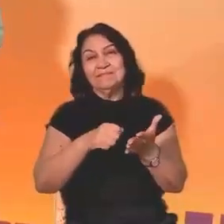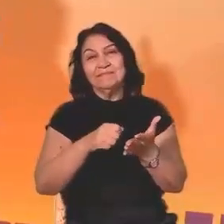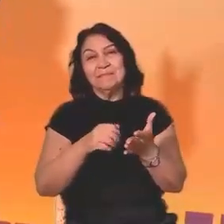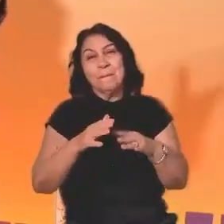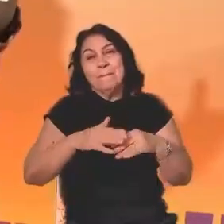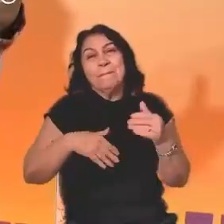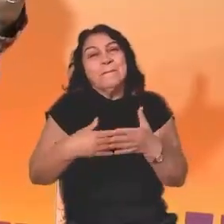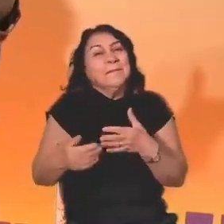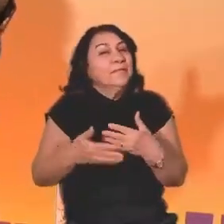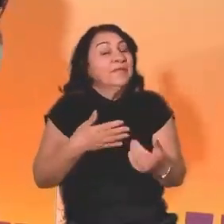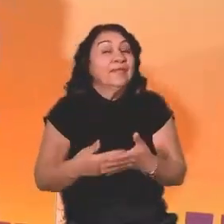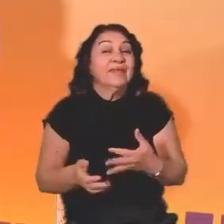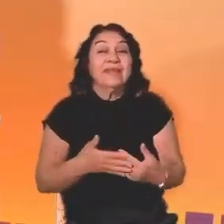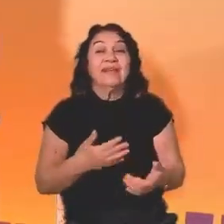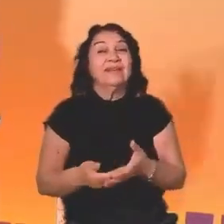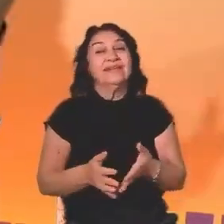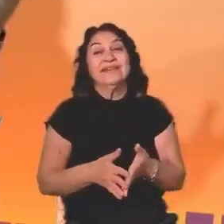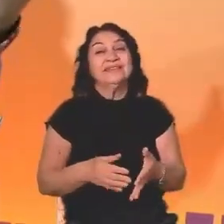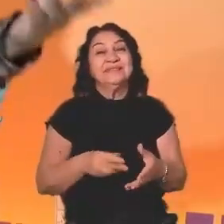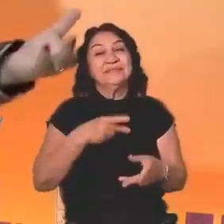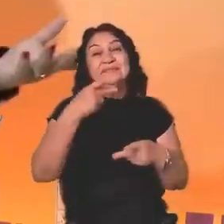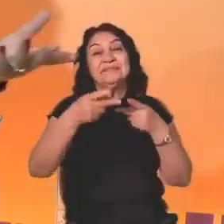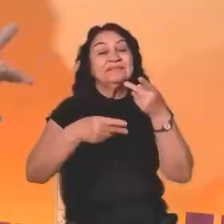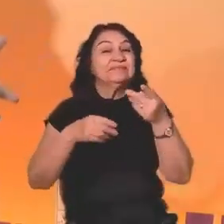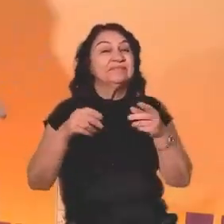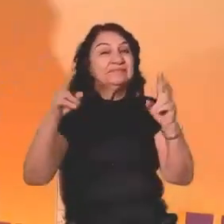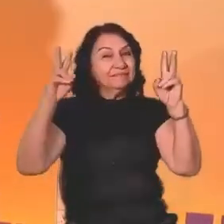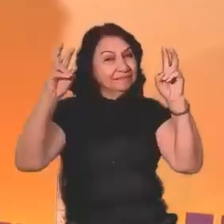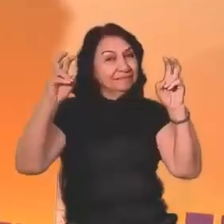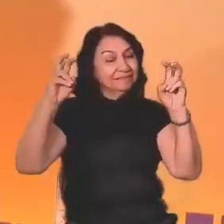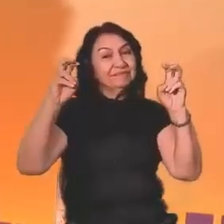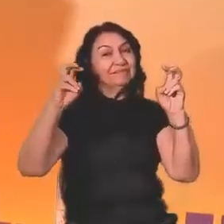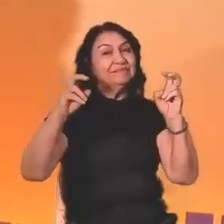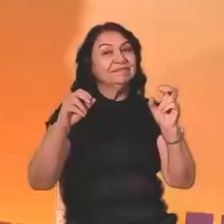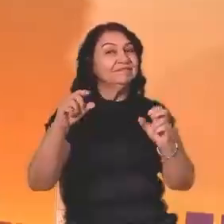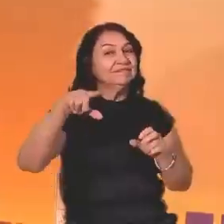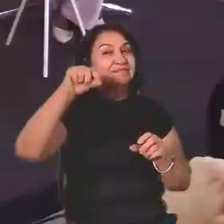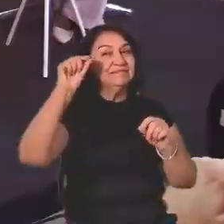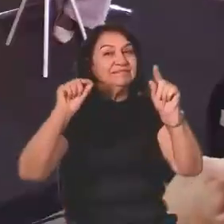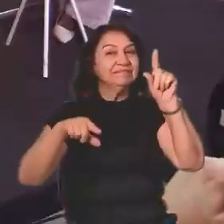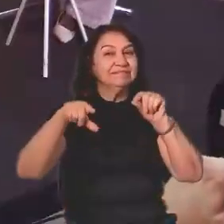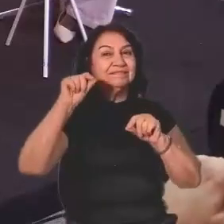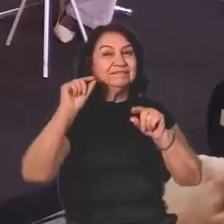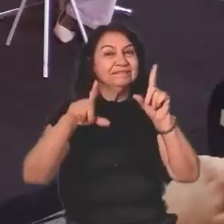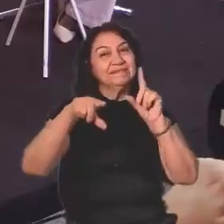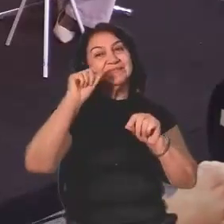o que vocês gostariam de falar sobre isso?